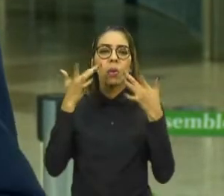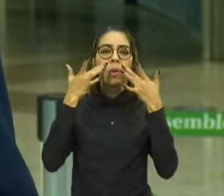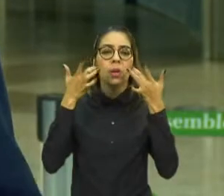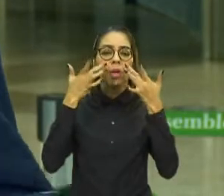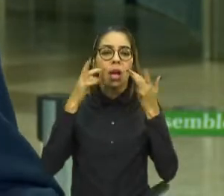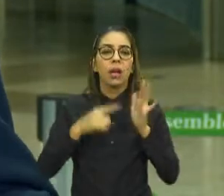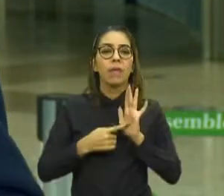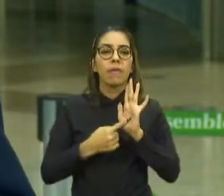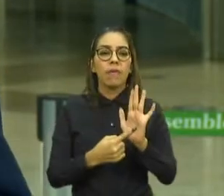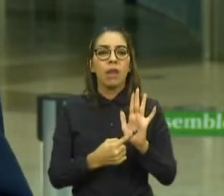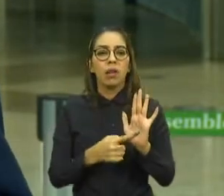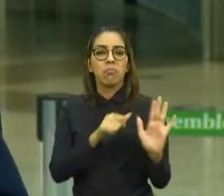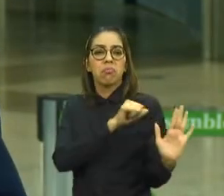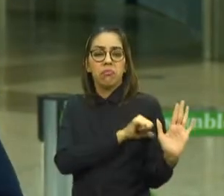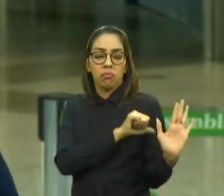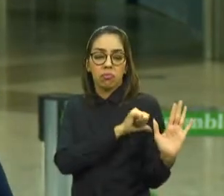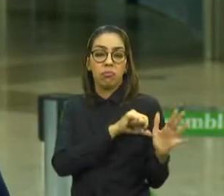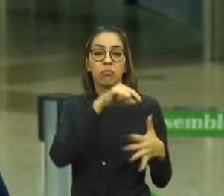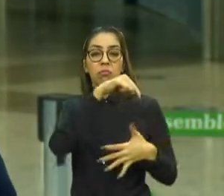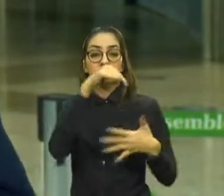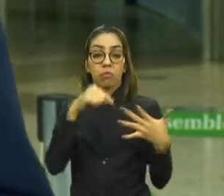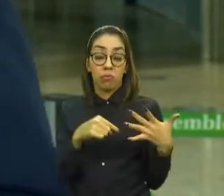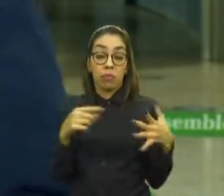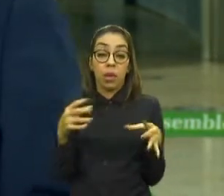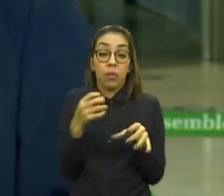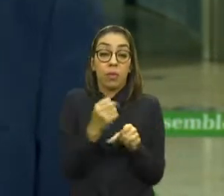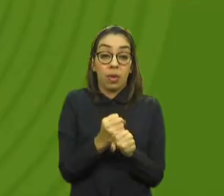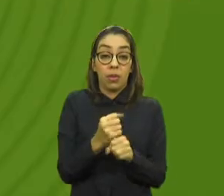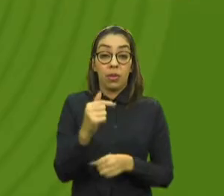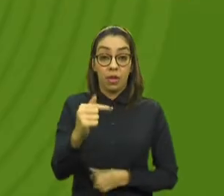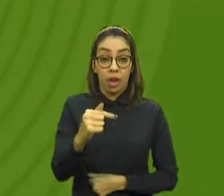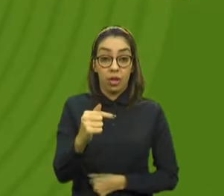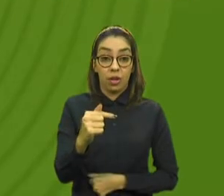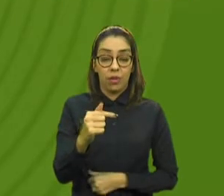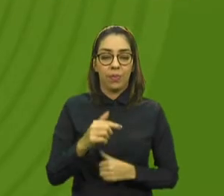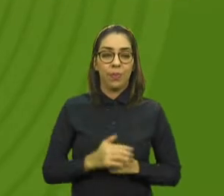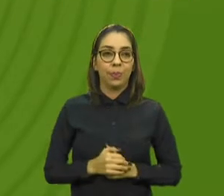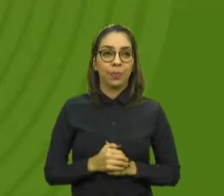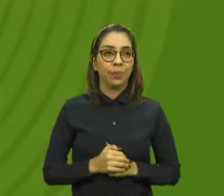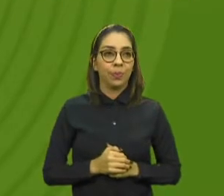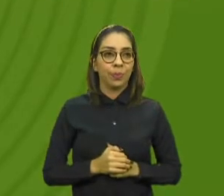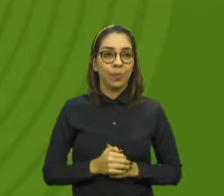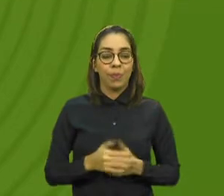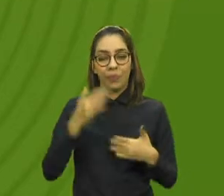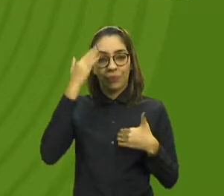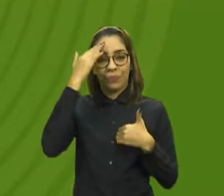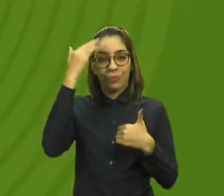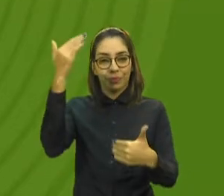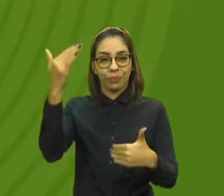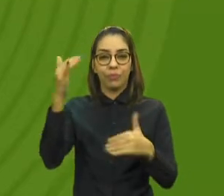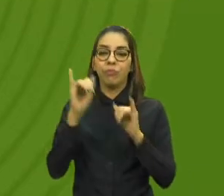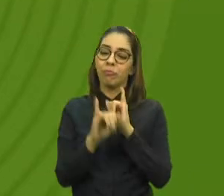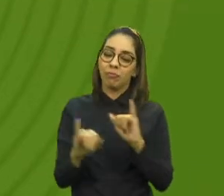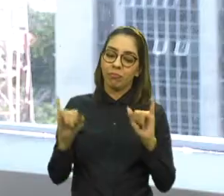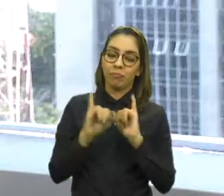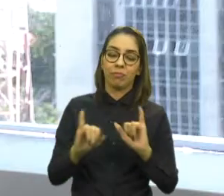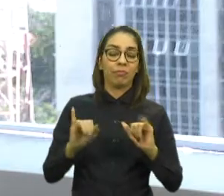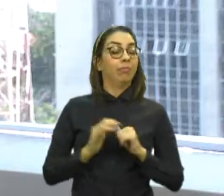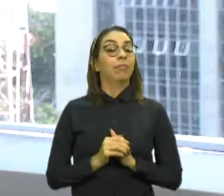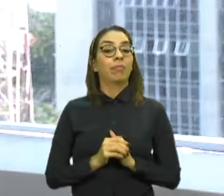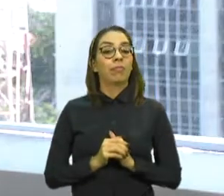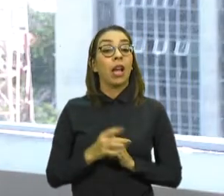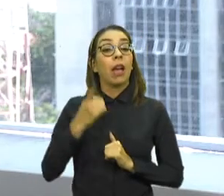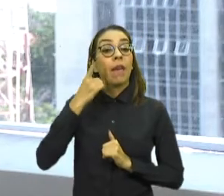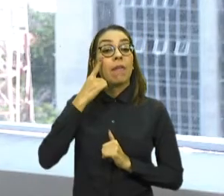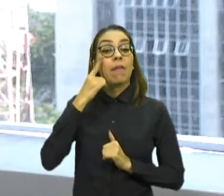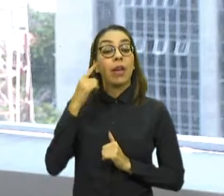Janeiro. Então, são essas informações. Por enquanto, voltamos com você, Tiago. Muito obrigado, Jânio, pelas suas informações. Veja no próximo